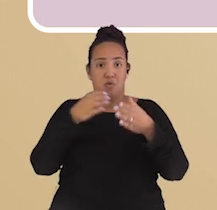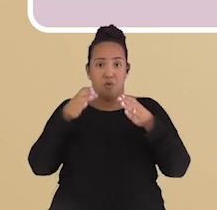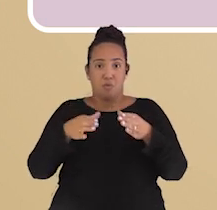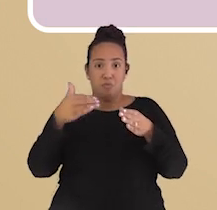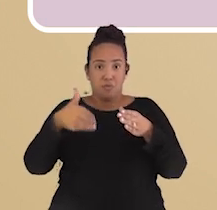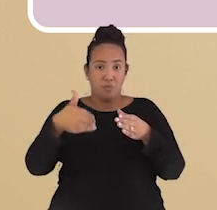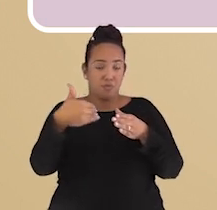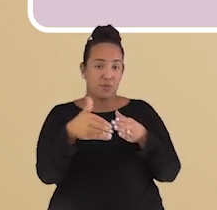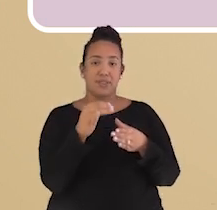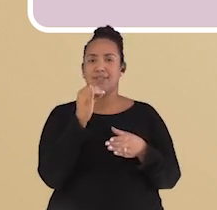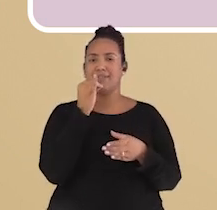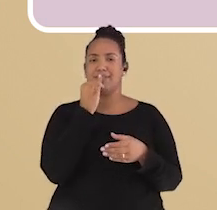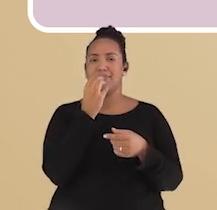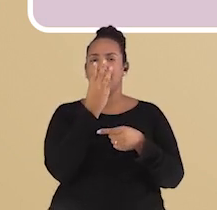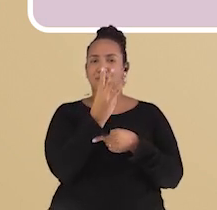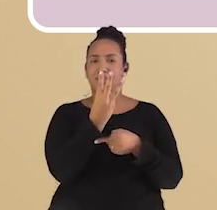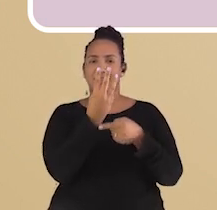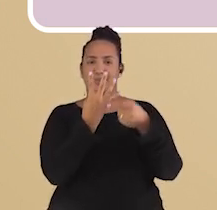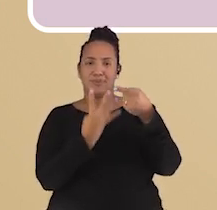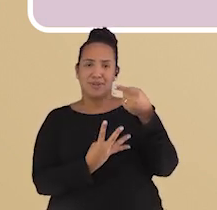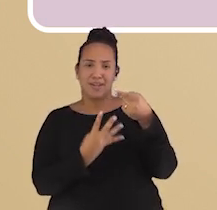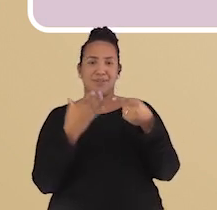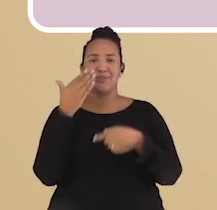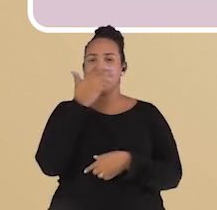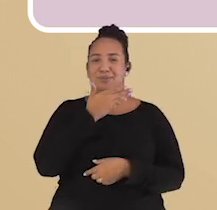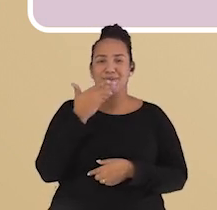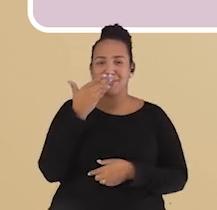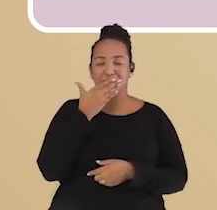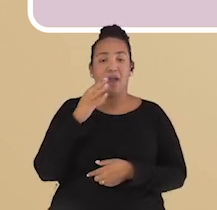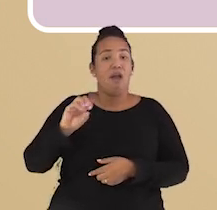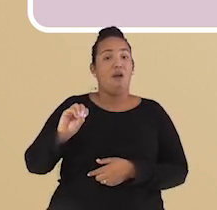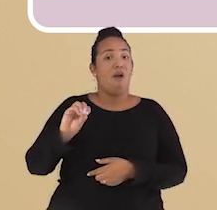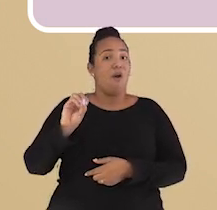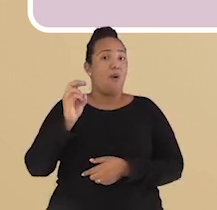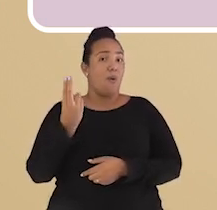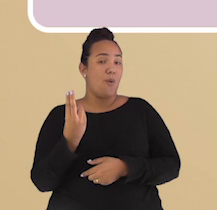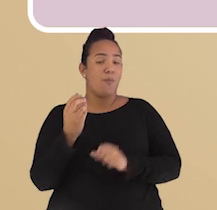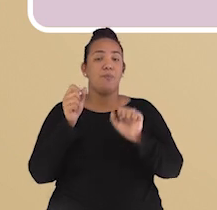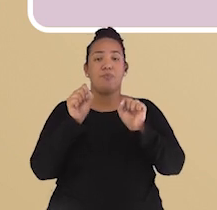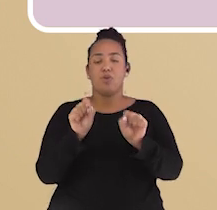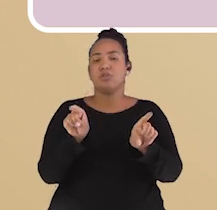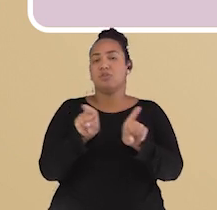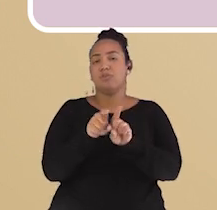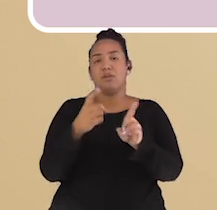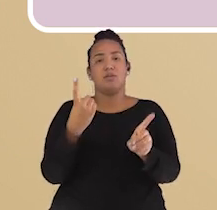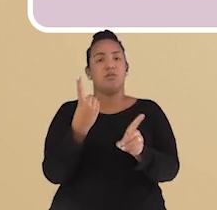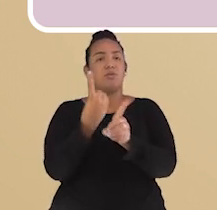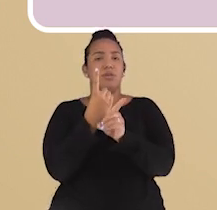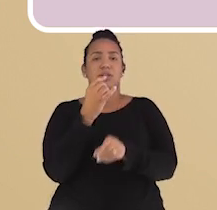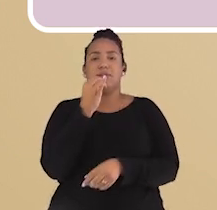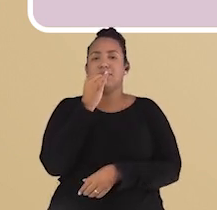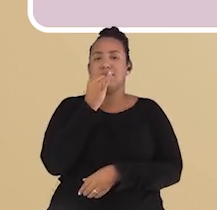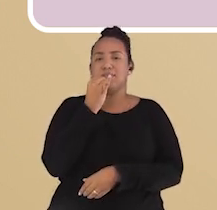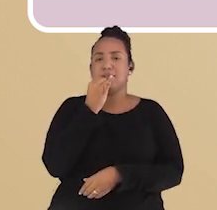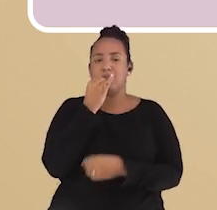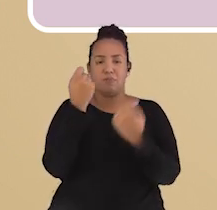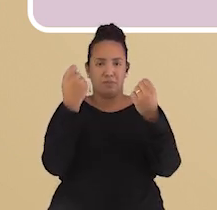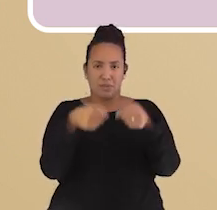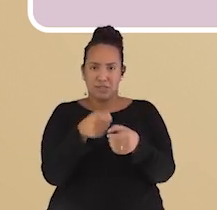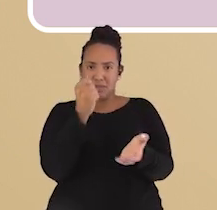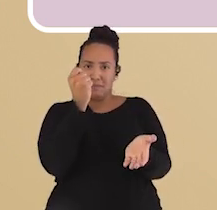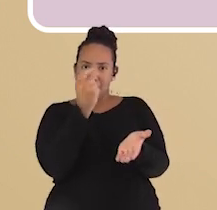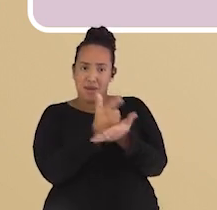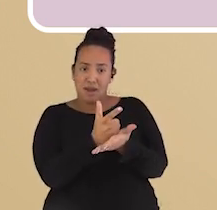adicionar 3/4 de xícara. Ou é possível encontrar frações na hora de dividir uma conta, por exemplo, em